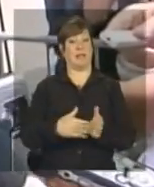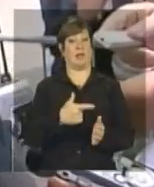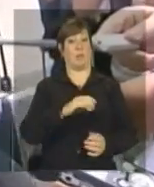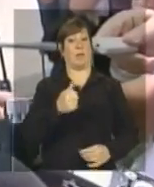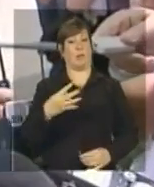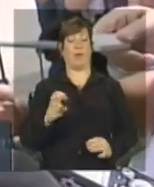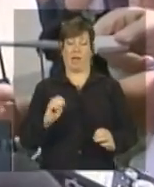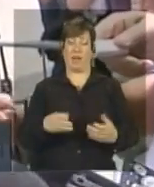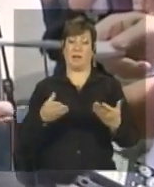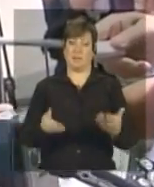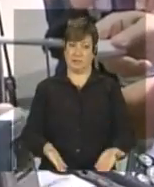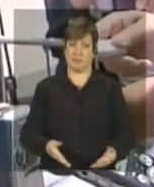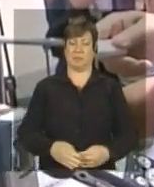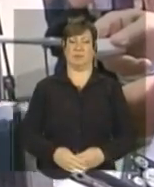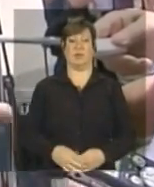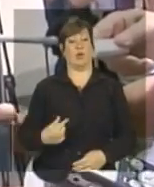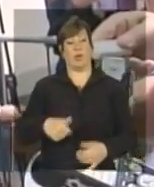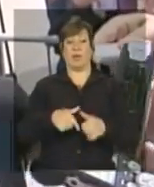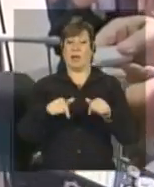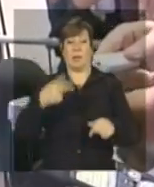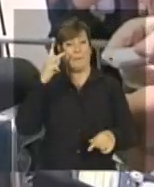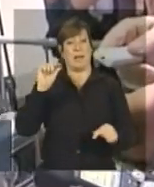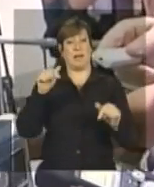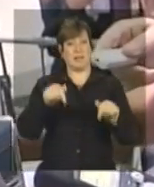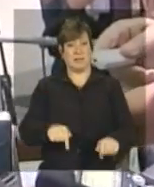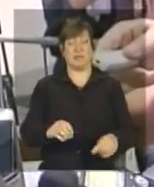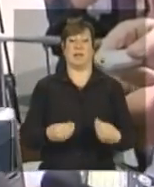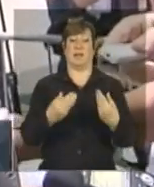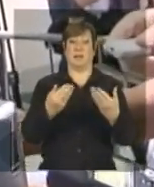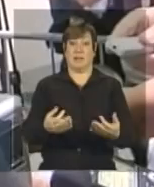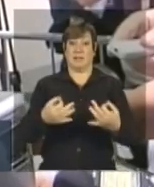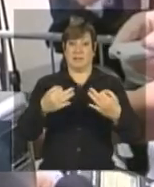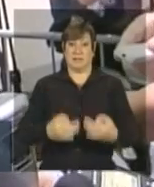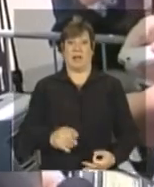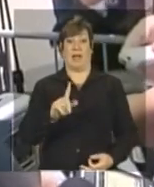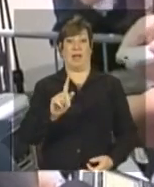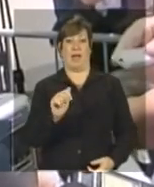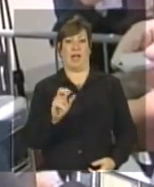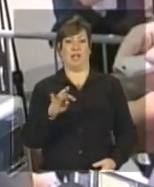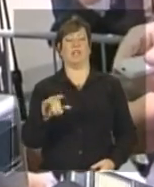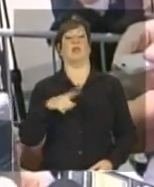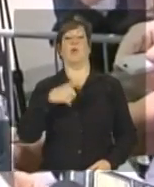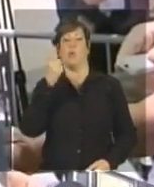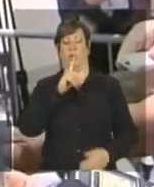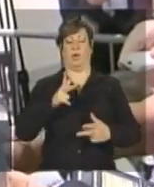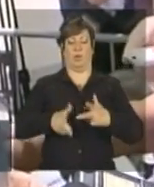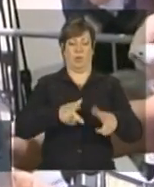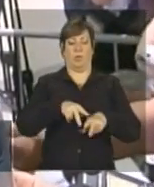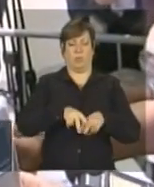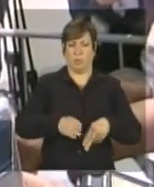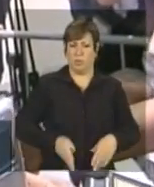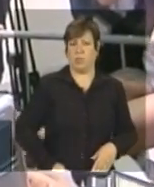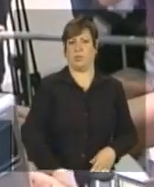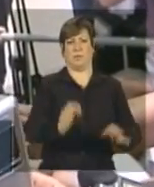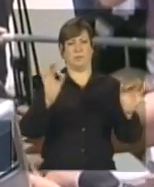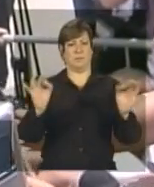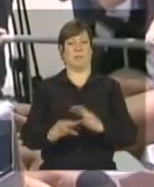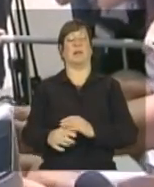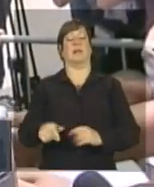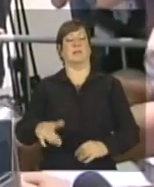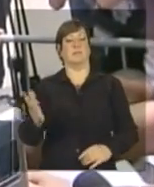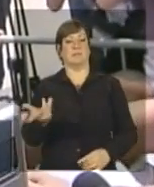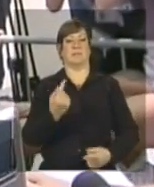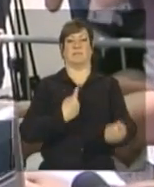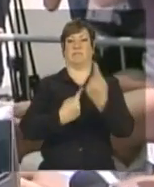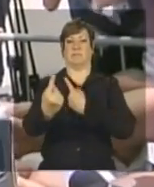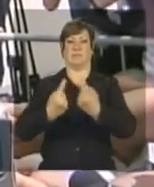É isso que nós vamos. Aqui nós estamos para isso, para garantir que aqui saia uma ferrovia, será a grande ferrovia